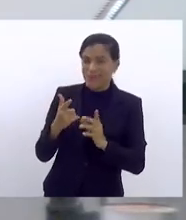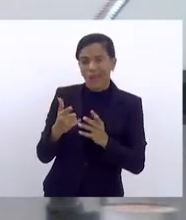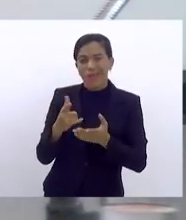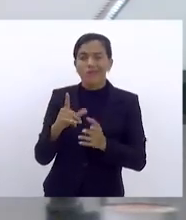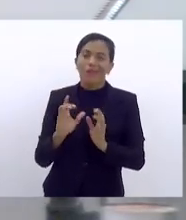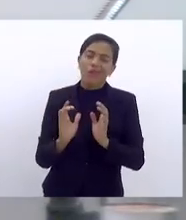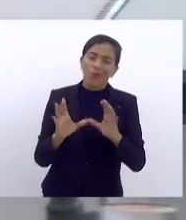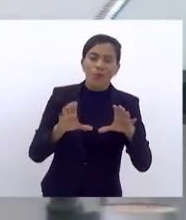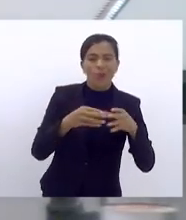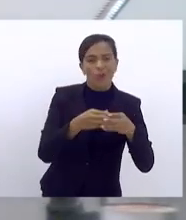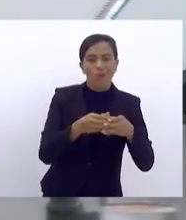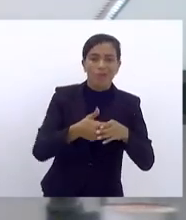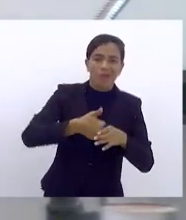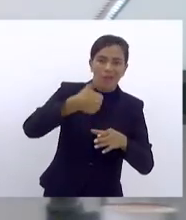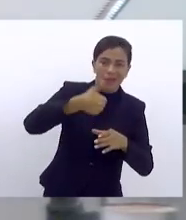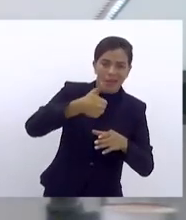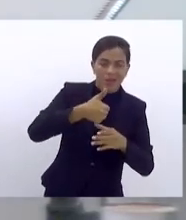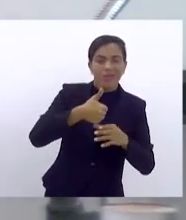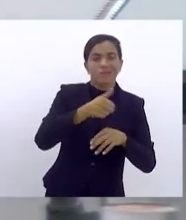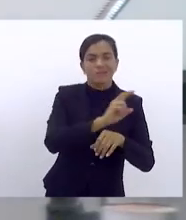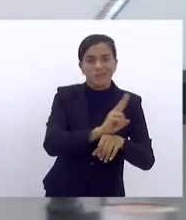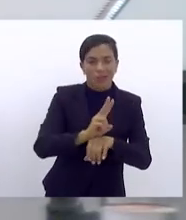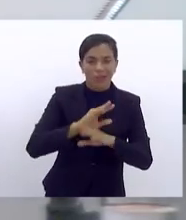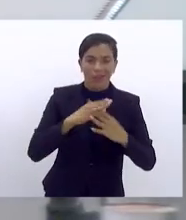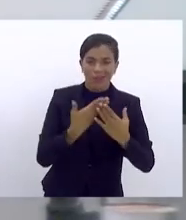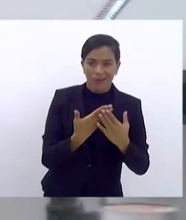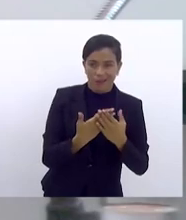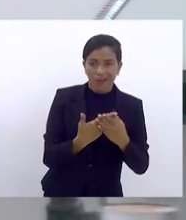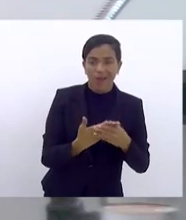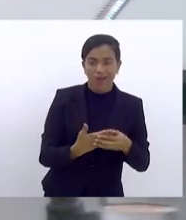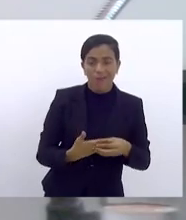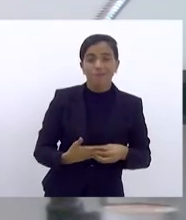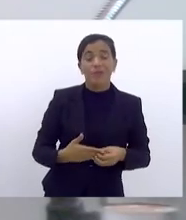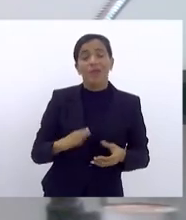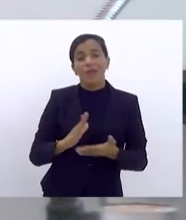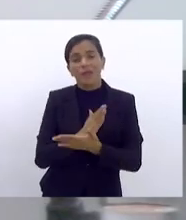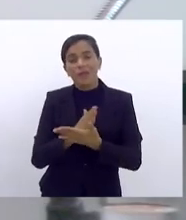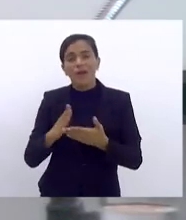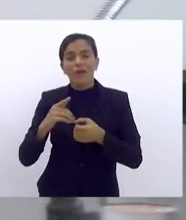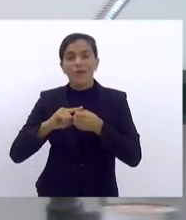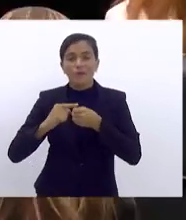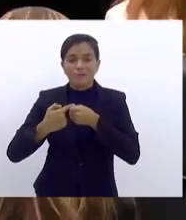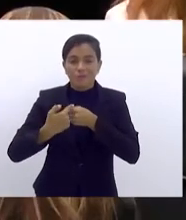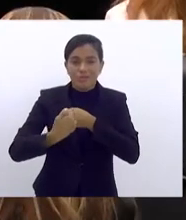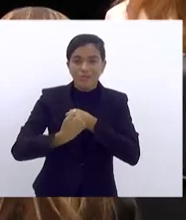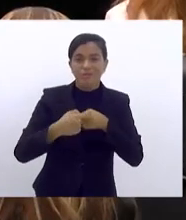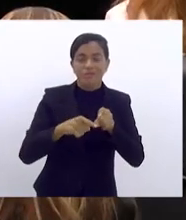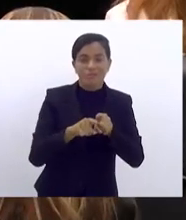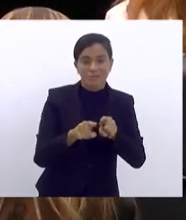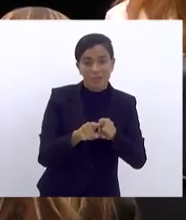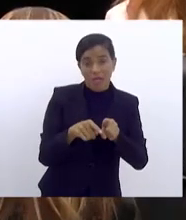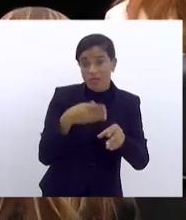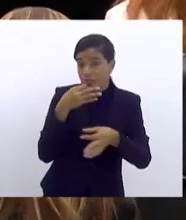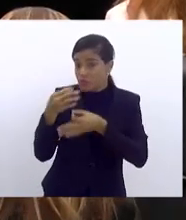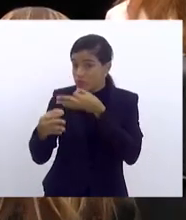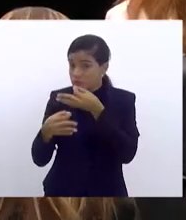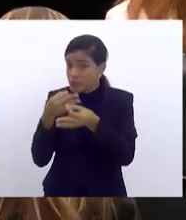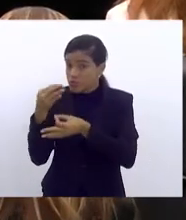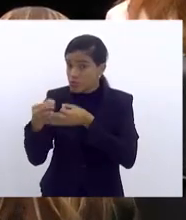comitê intersetorial sobre segurança nas escolas e aos municípios também em que a gente sugeria